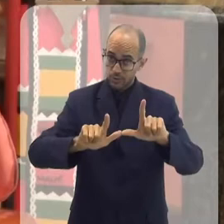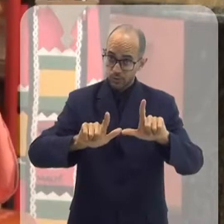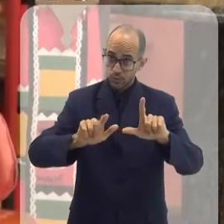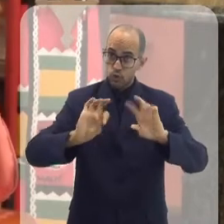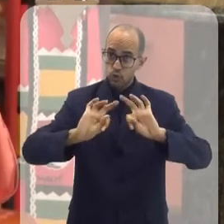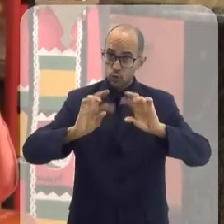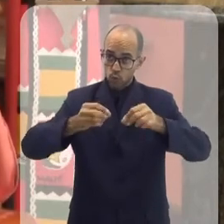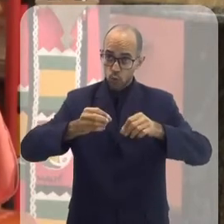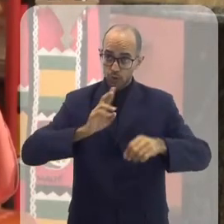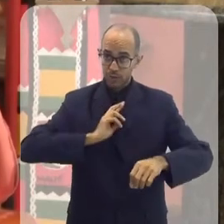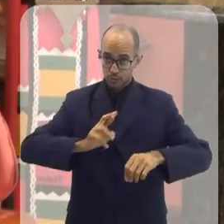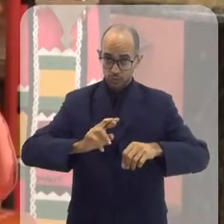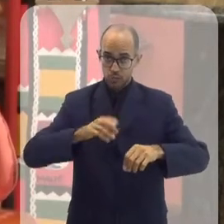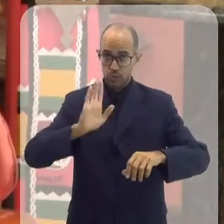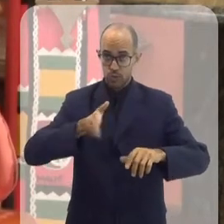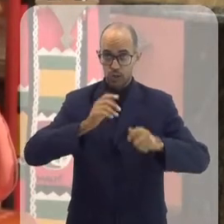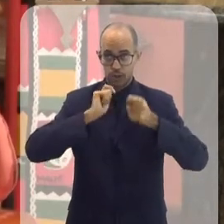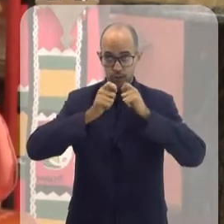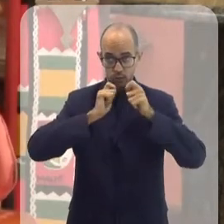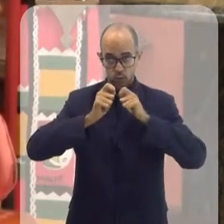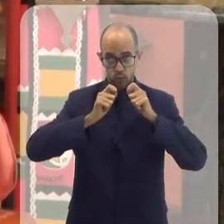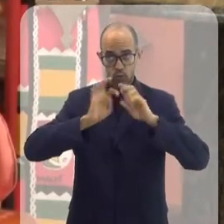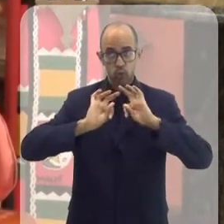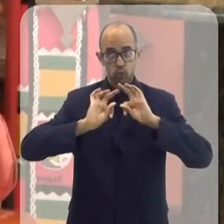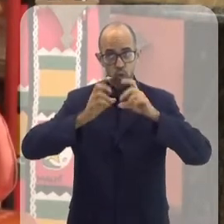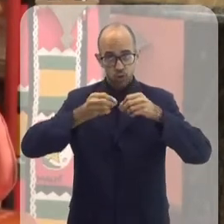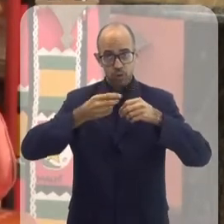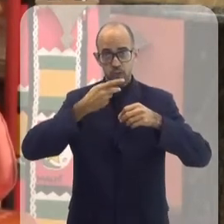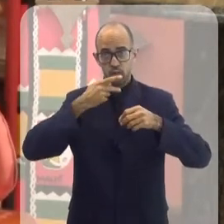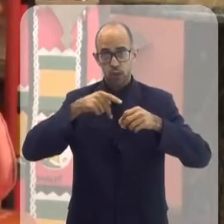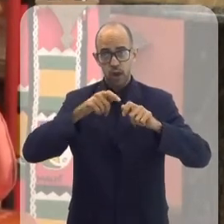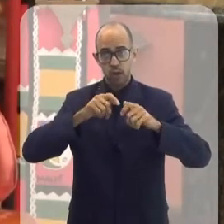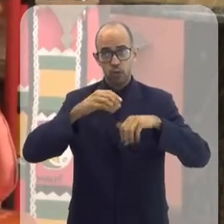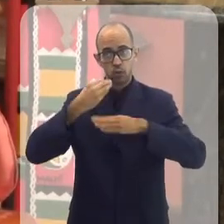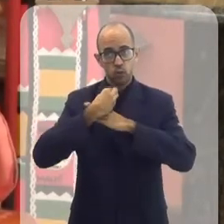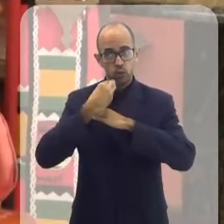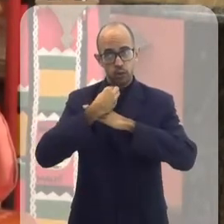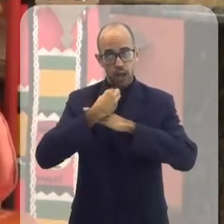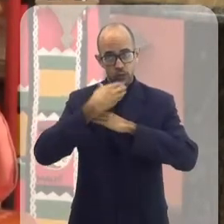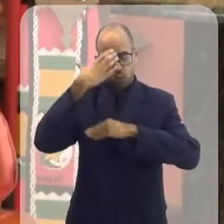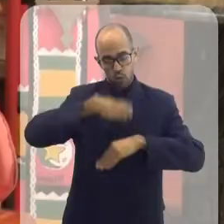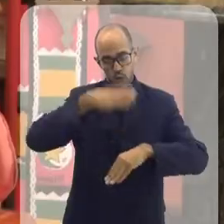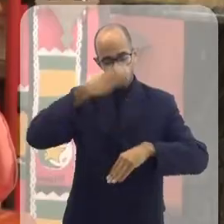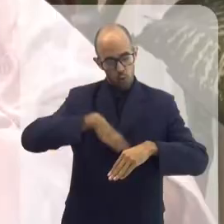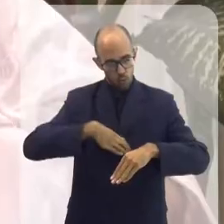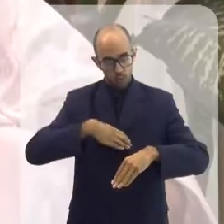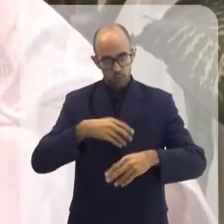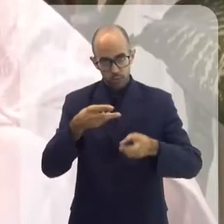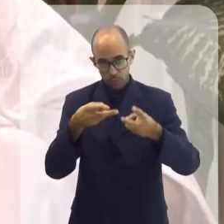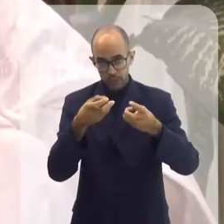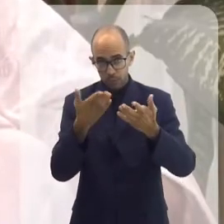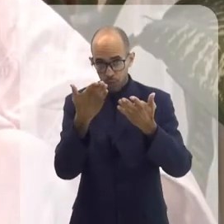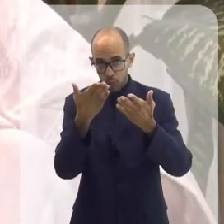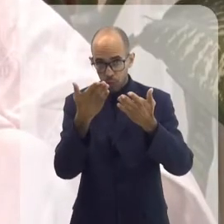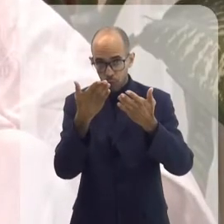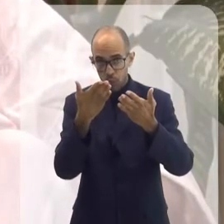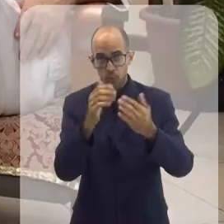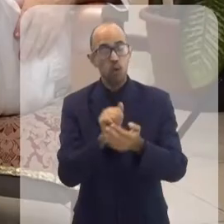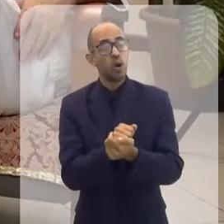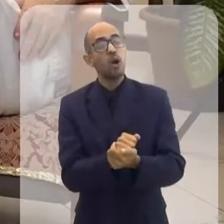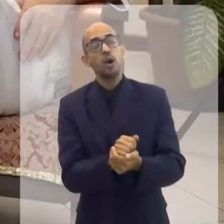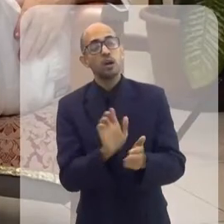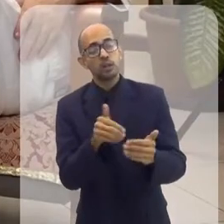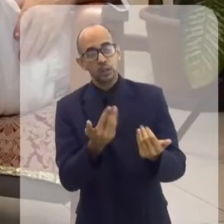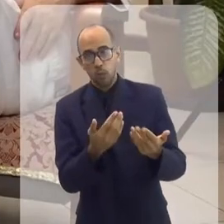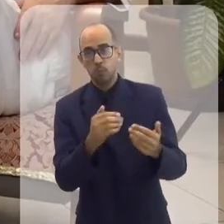todas as religiões que a gente já entrevistou todas sempre falam sobre o cuidado com o corpo cuidar do corpo